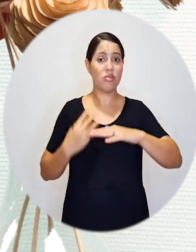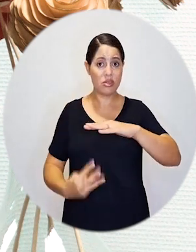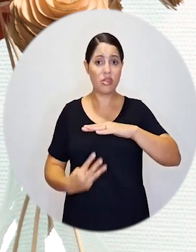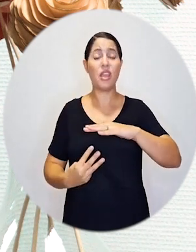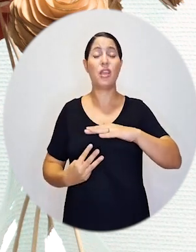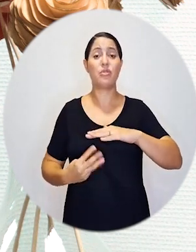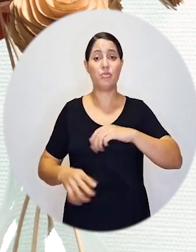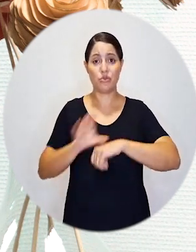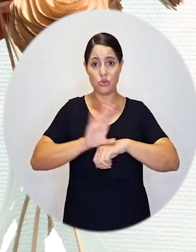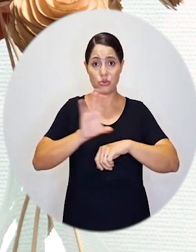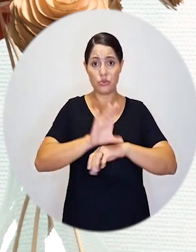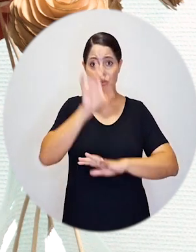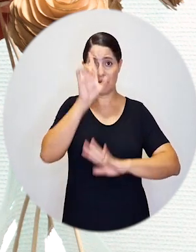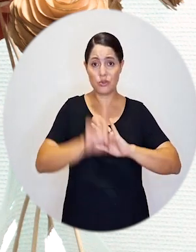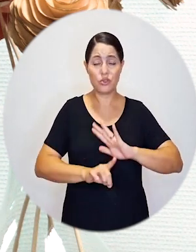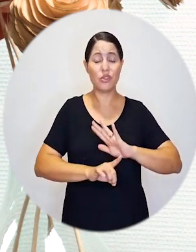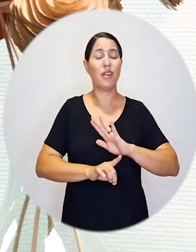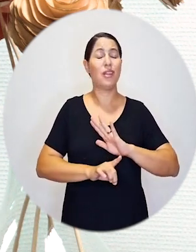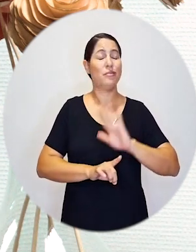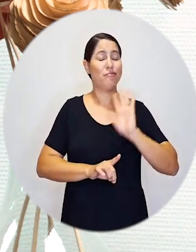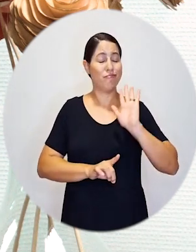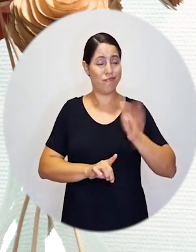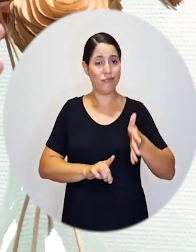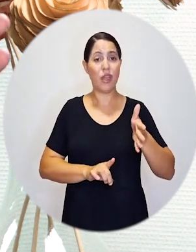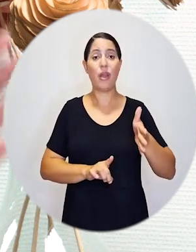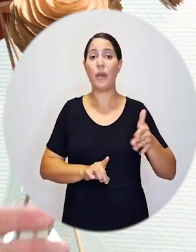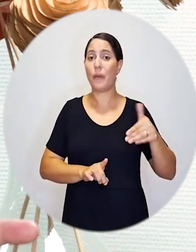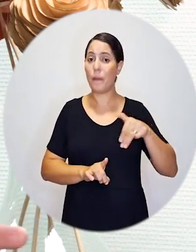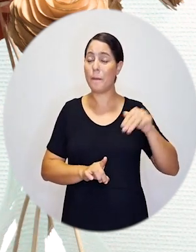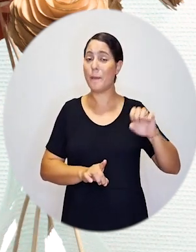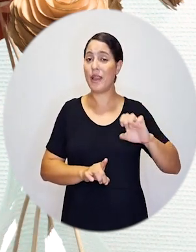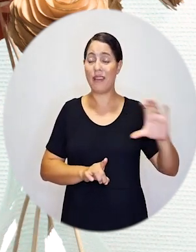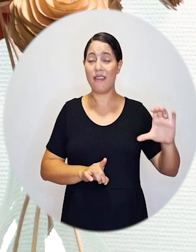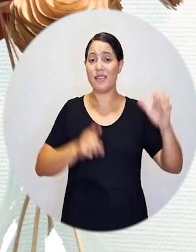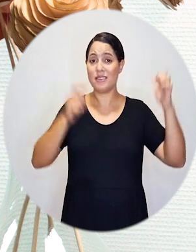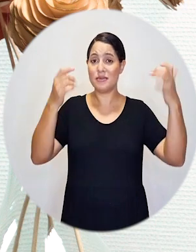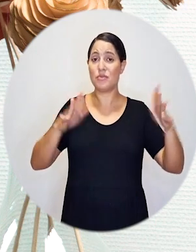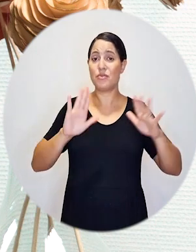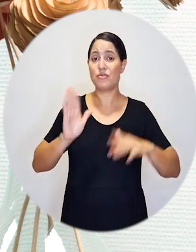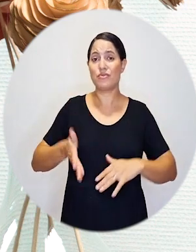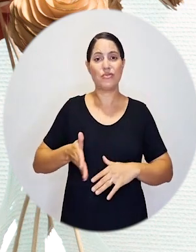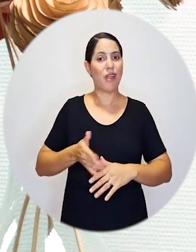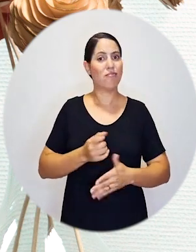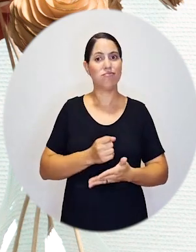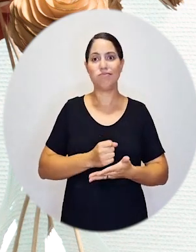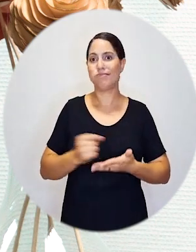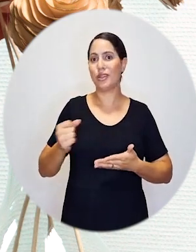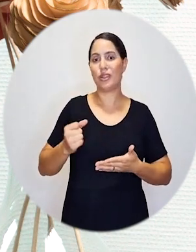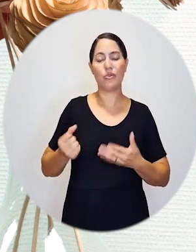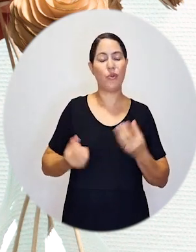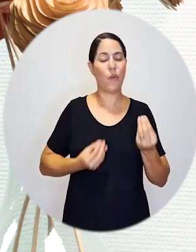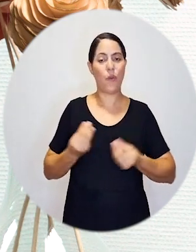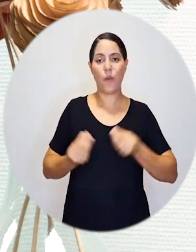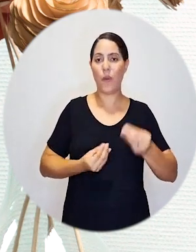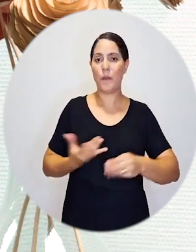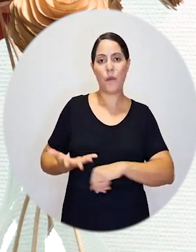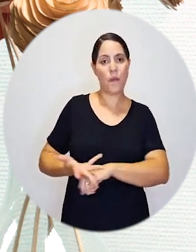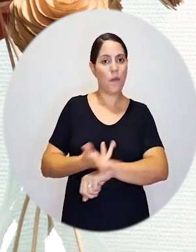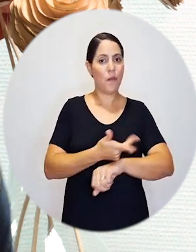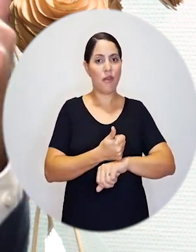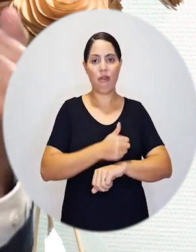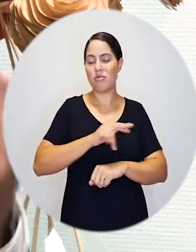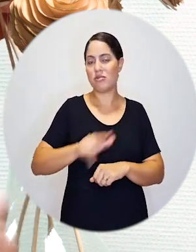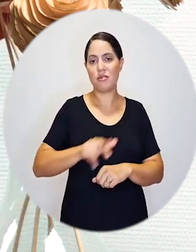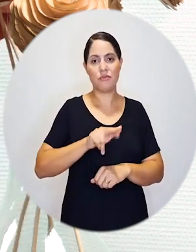direito, os cursos de direito, já são comprovadamente, dito isso pelo próprio MEC, ineficazes, não têm a qualidade